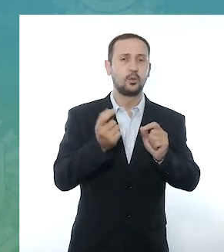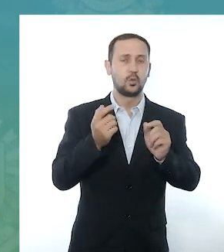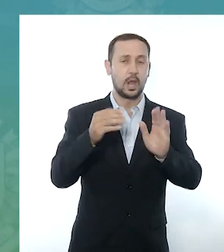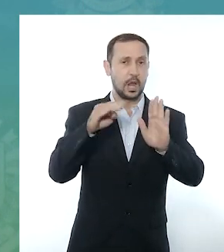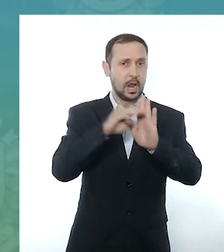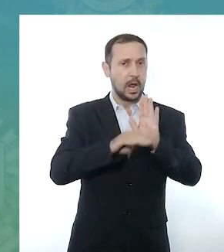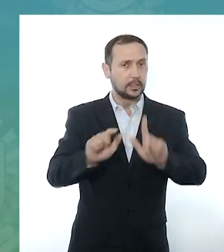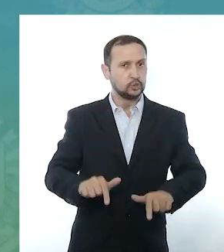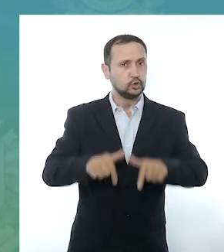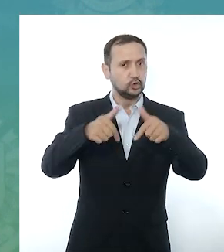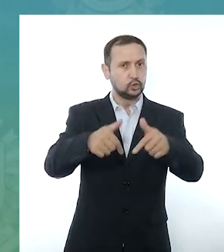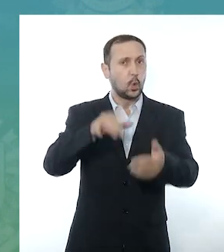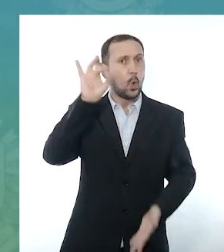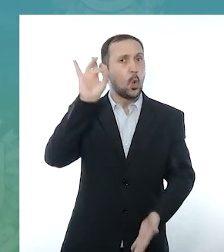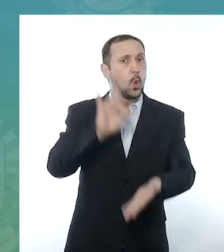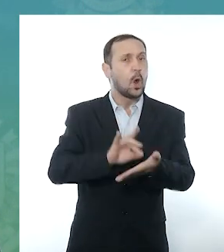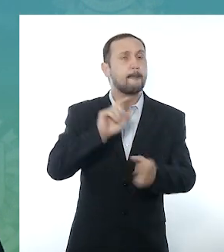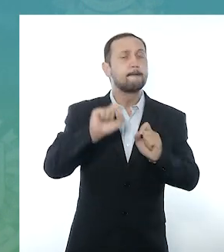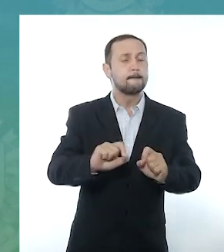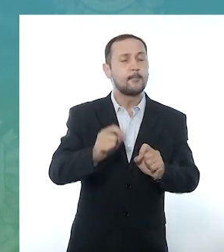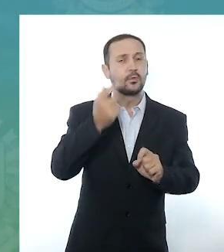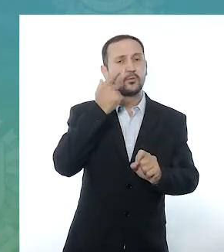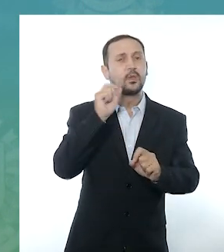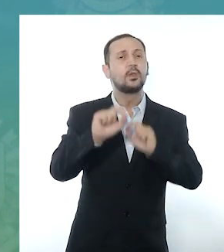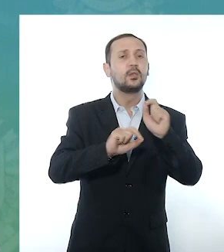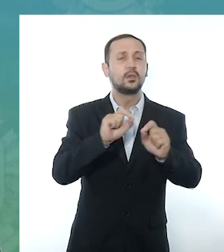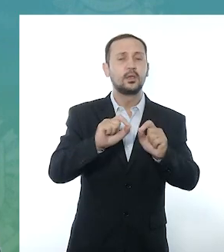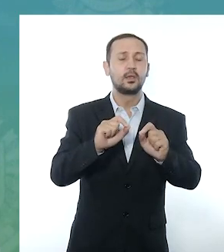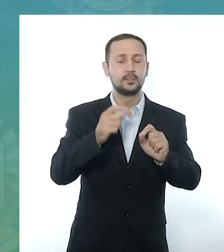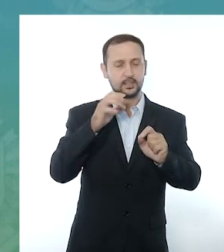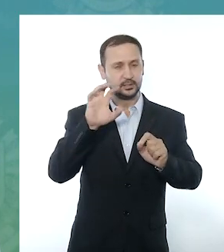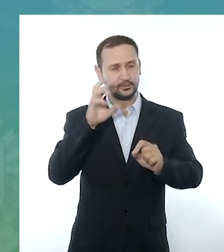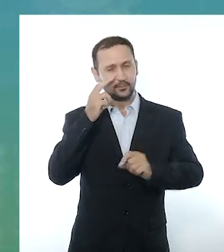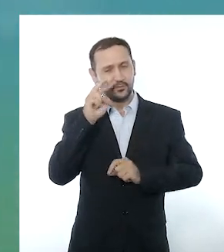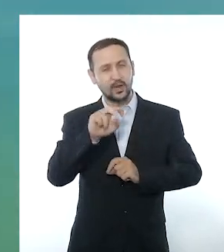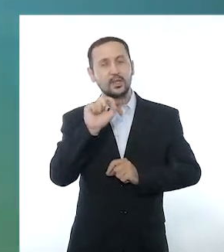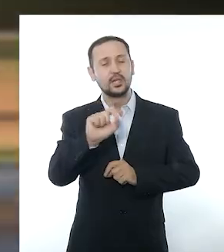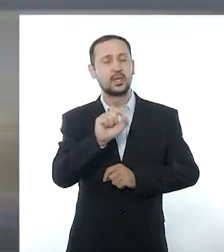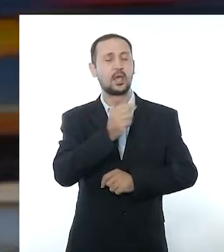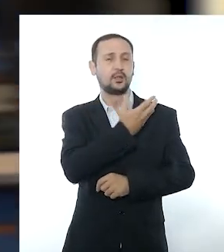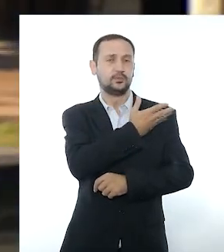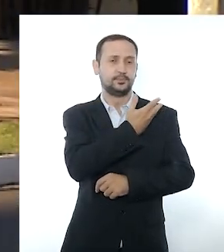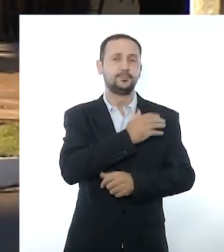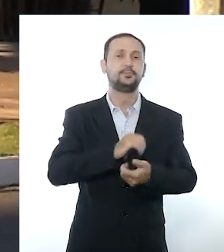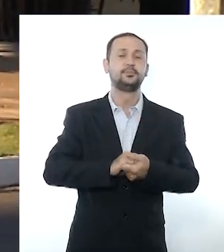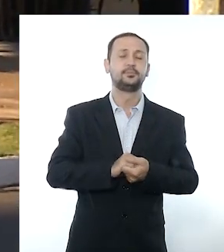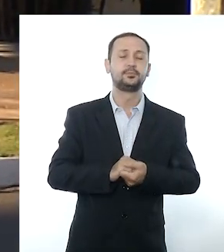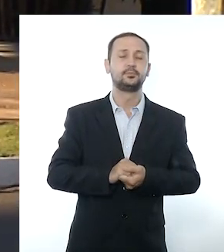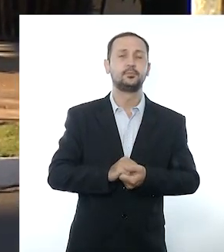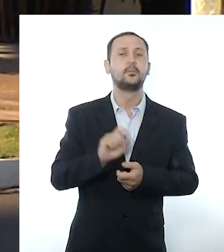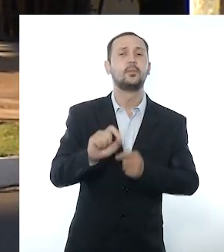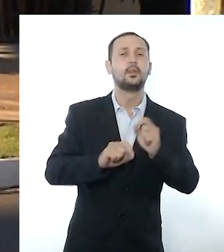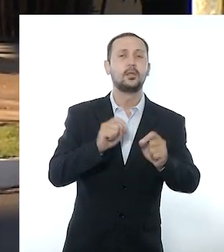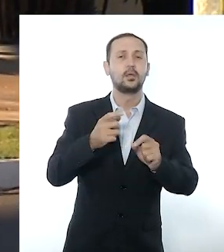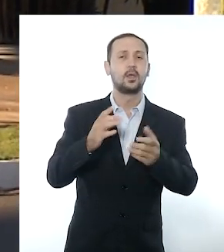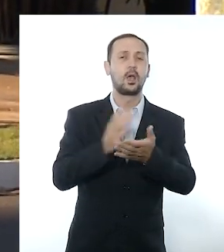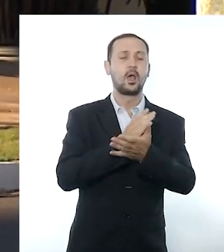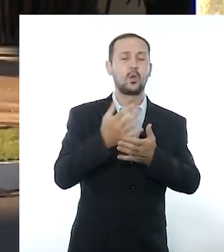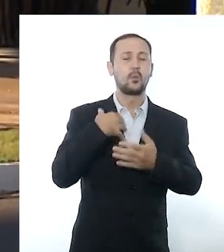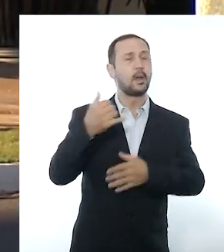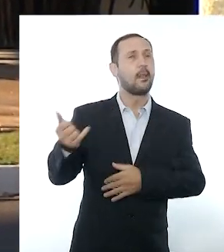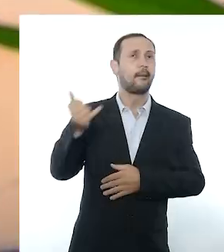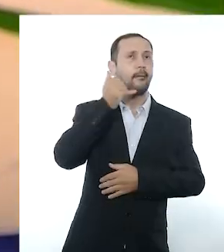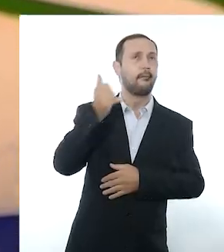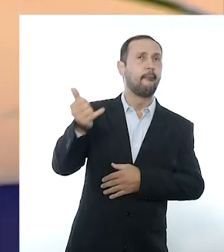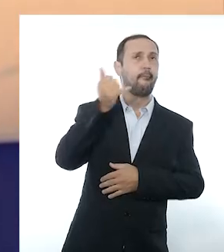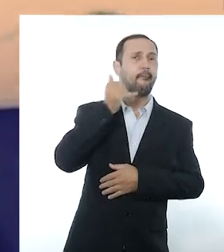medidas concretas que podem ser classificadas como discriminação racial. Vítimas constantes de ligações de